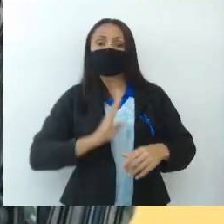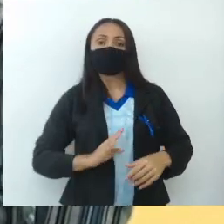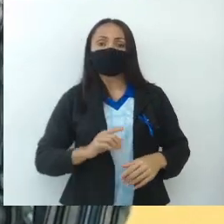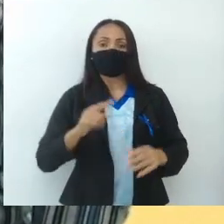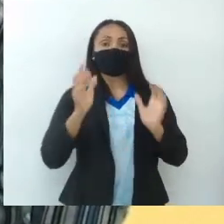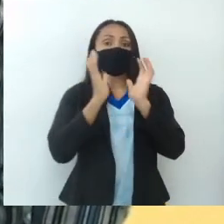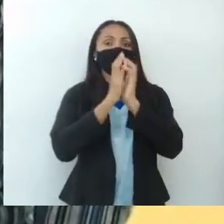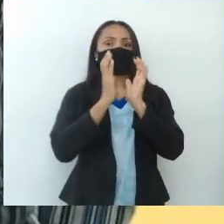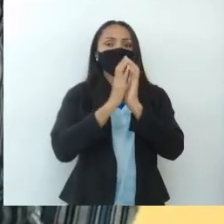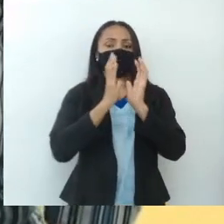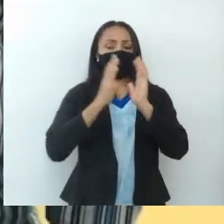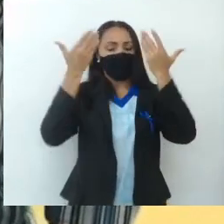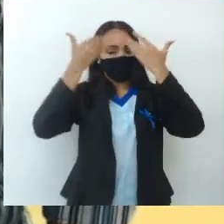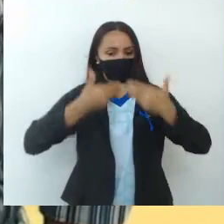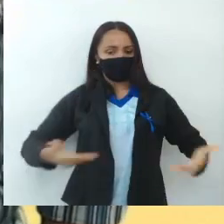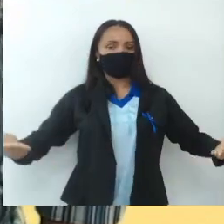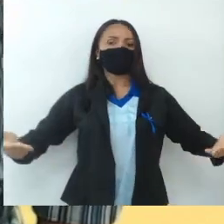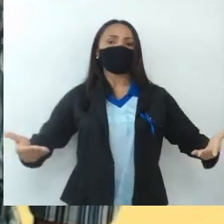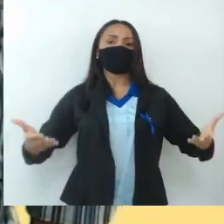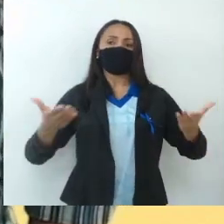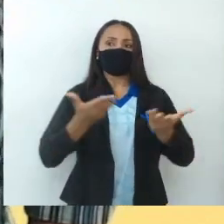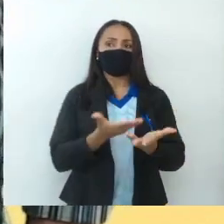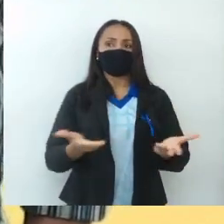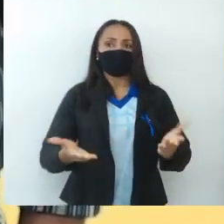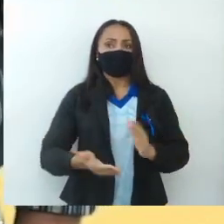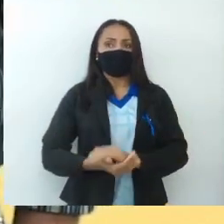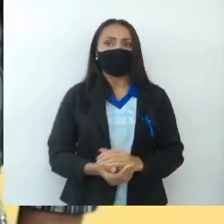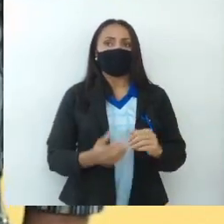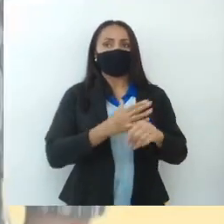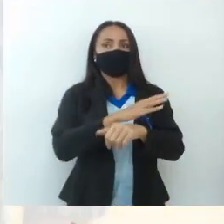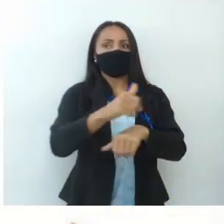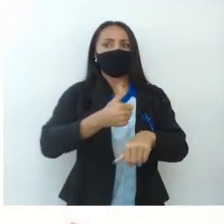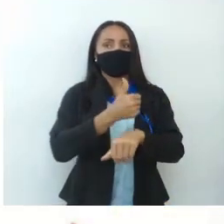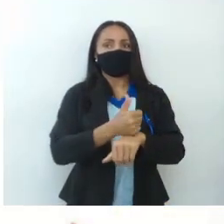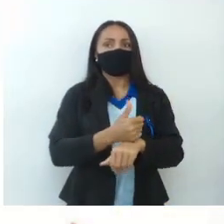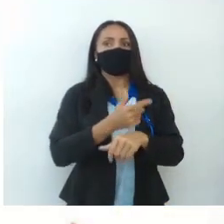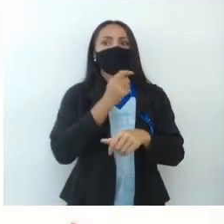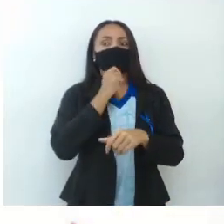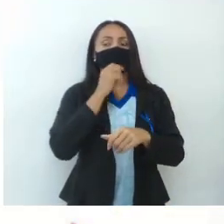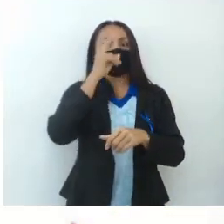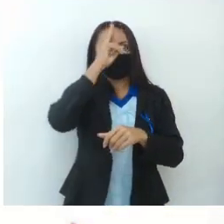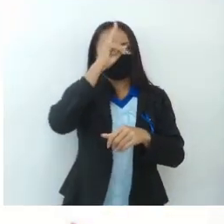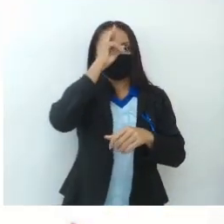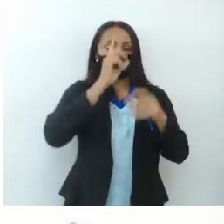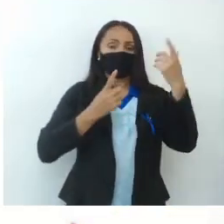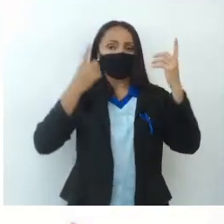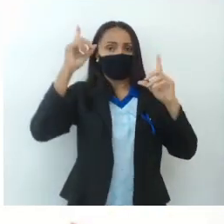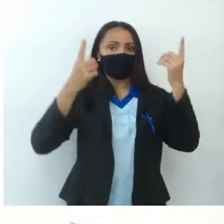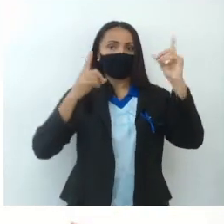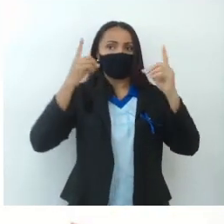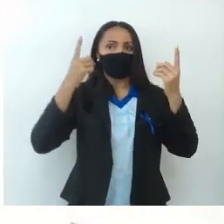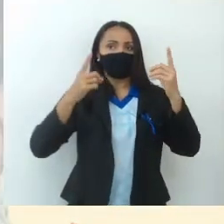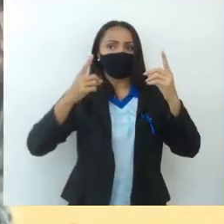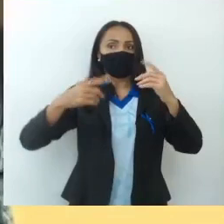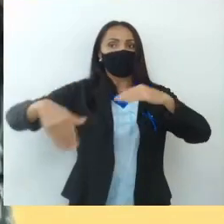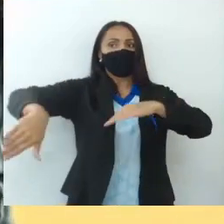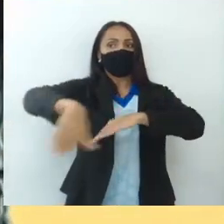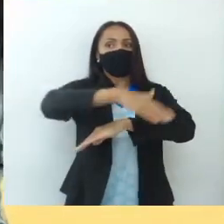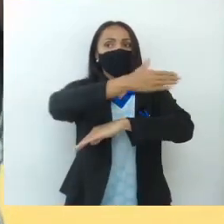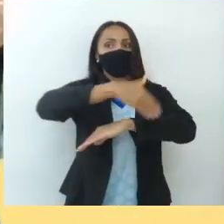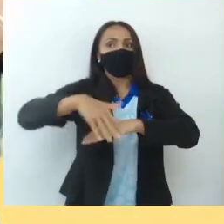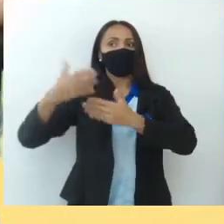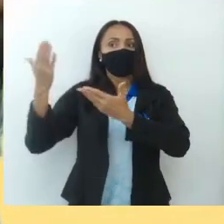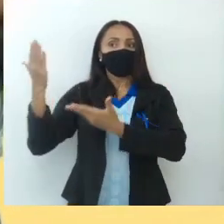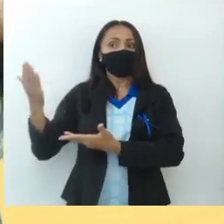sou recifense. E sobre essa praça ainda, eu gostaria, não, professor, de lembrar que o carnaval passava, por aí ela via, não é isso? E